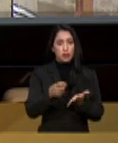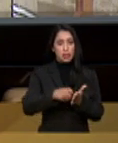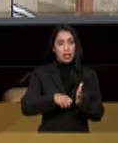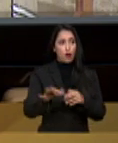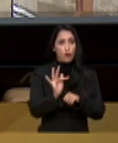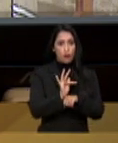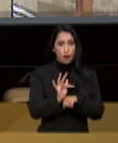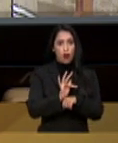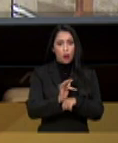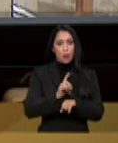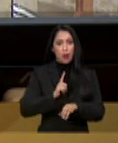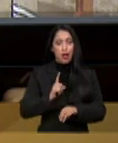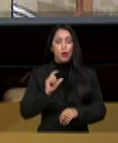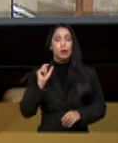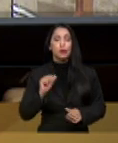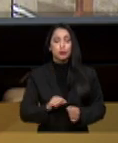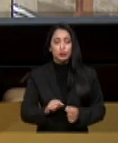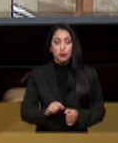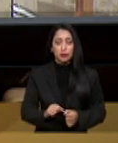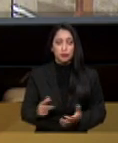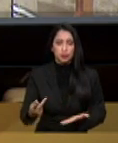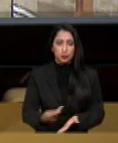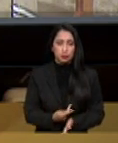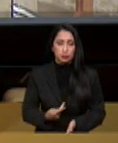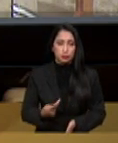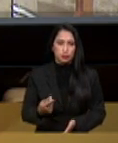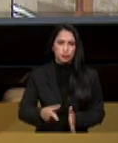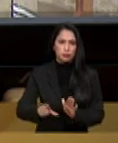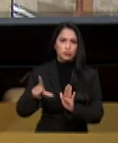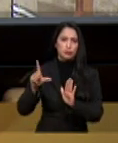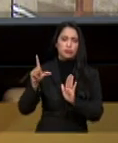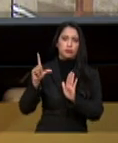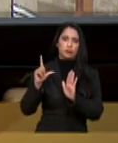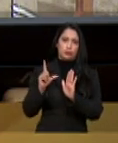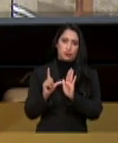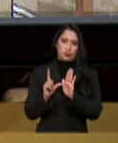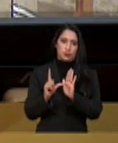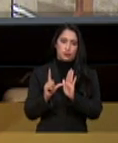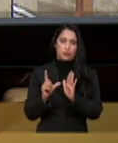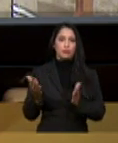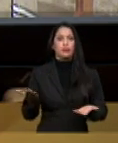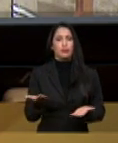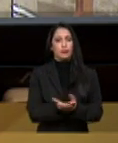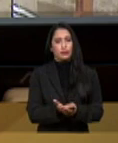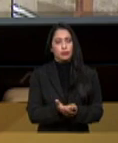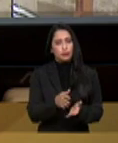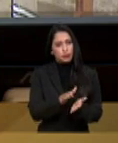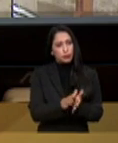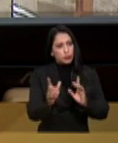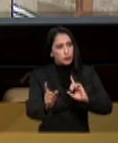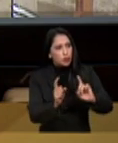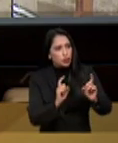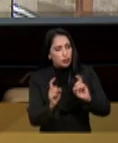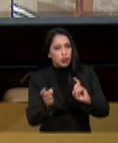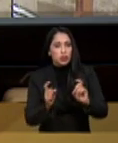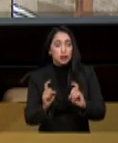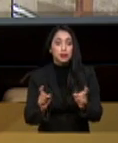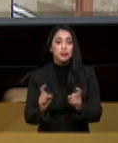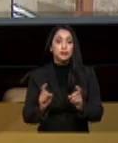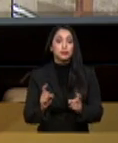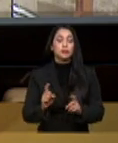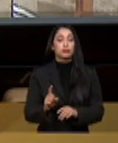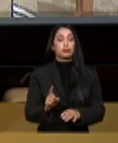formal, a consumação ocorre antes da conclusão de procedimento administrativo, na data